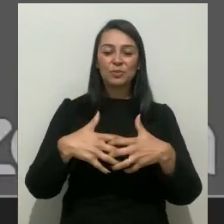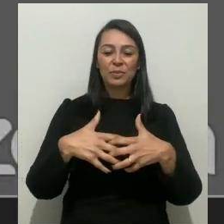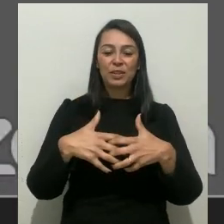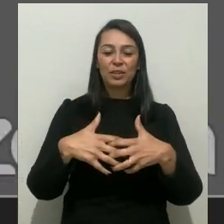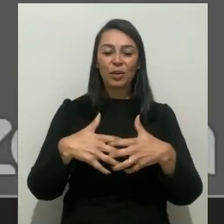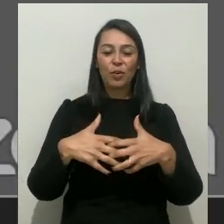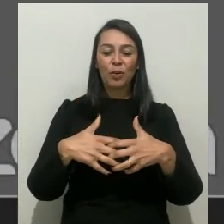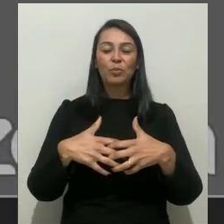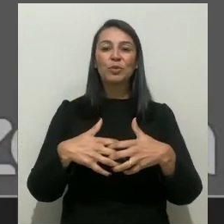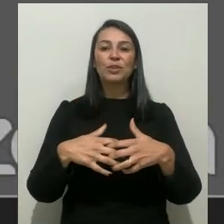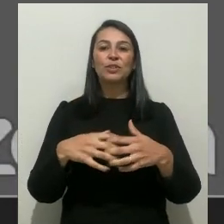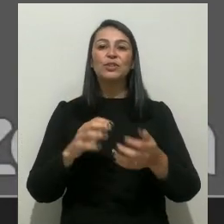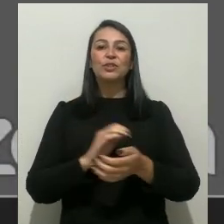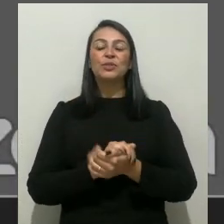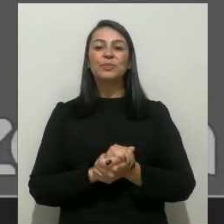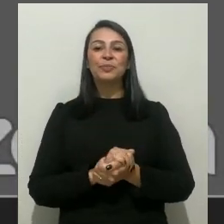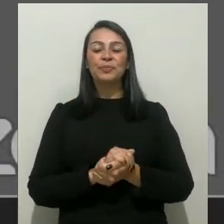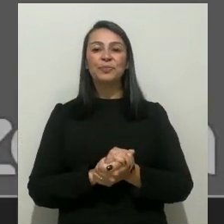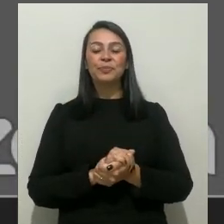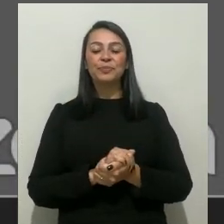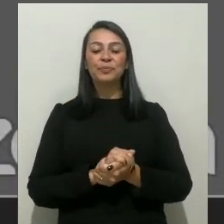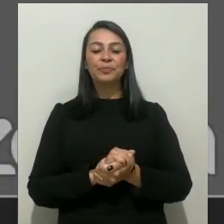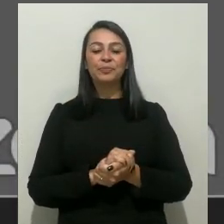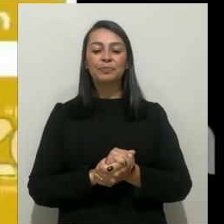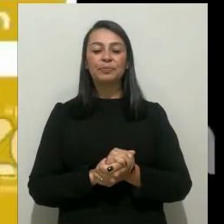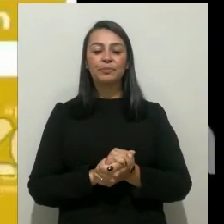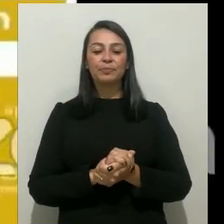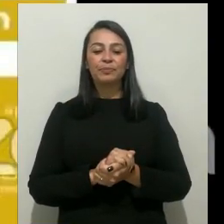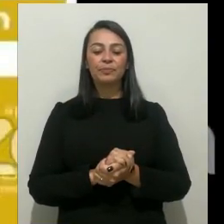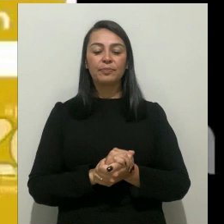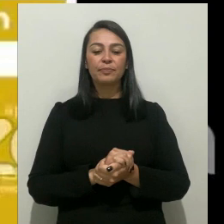o Heitor, que é vizinho aqui.